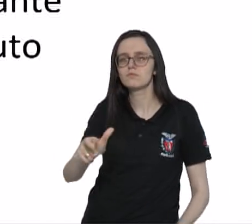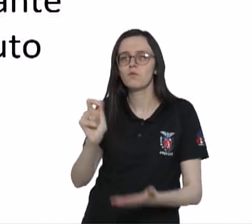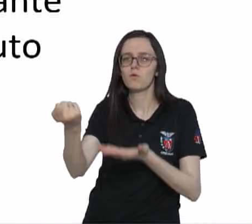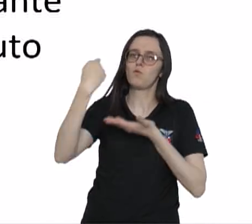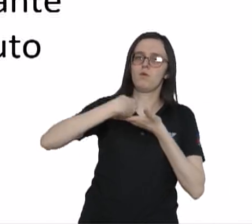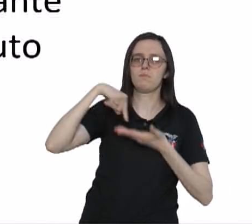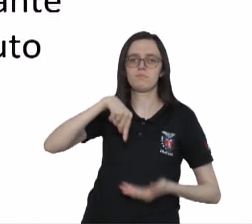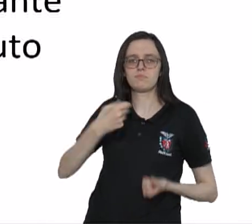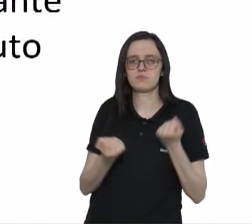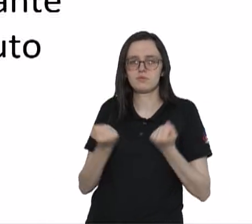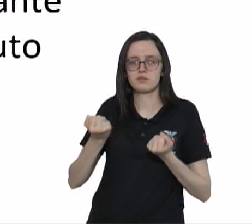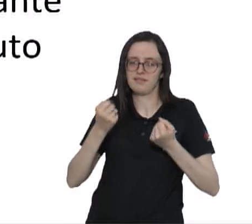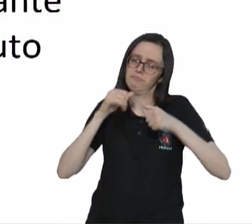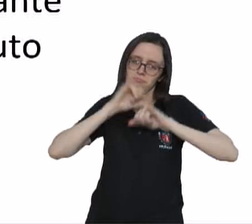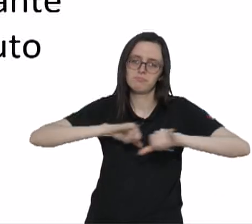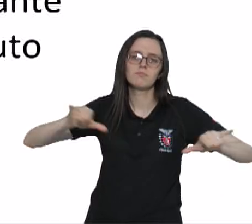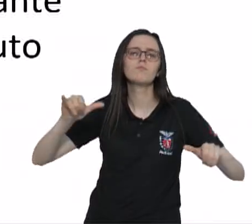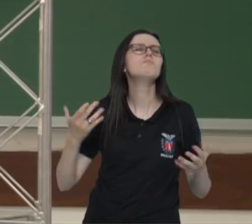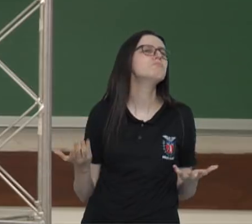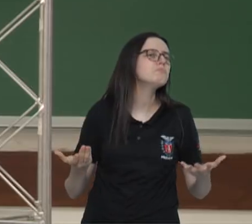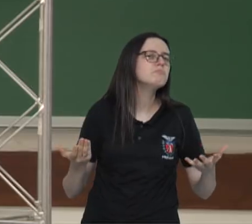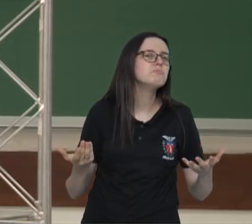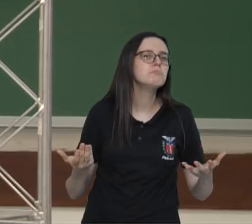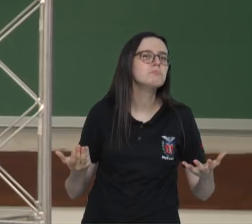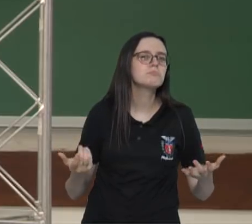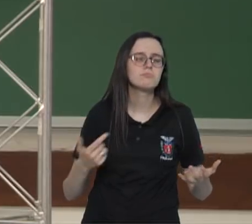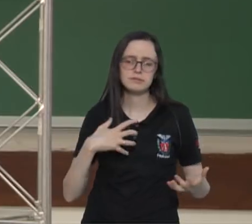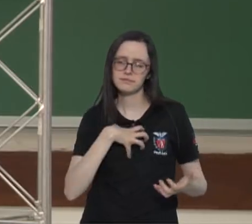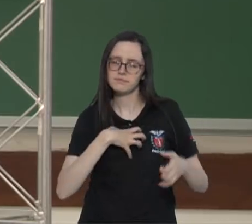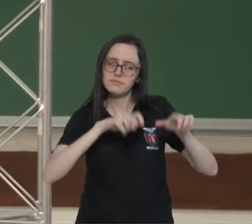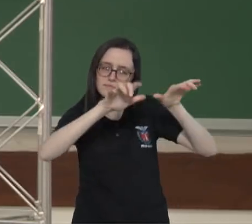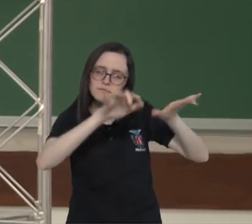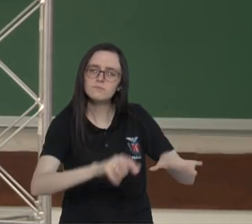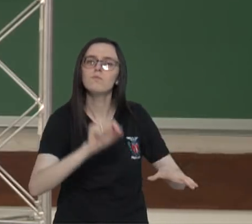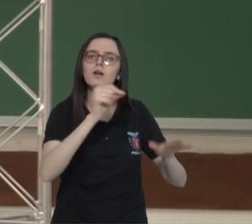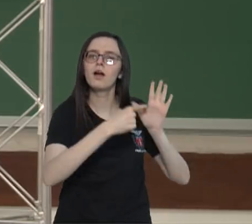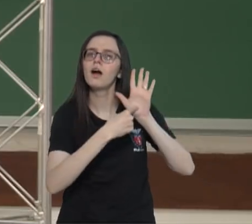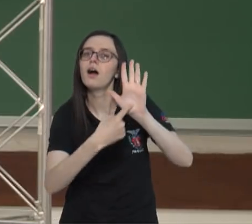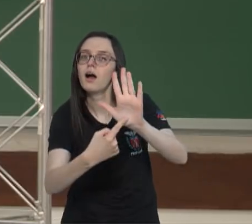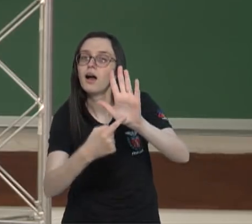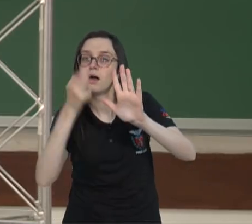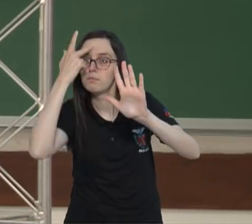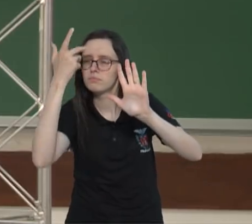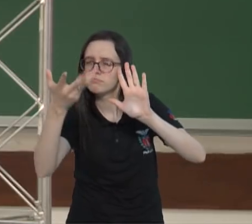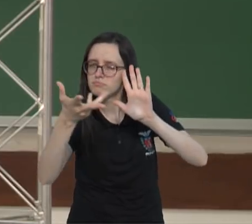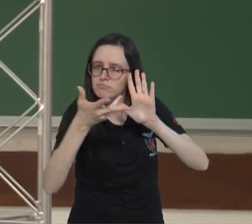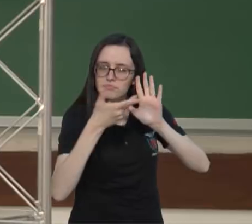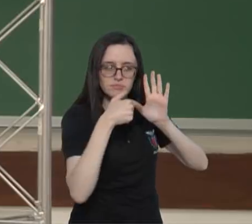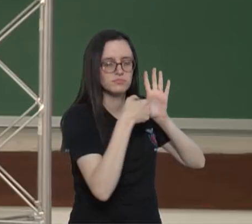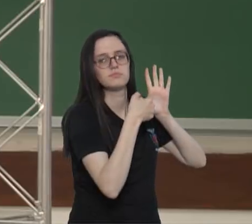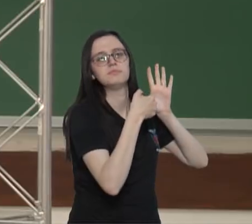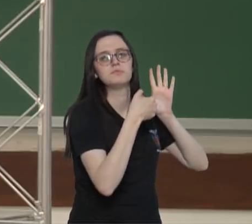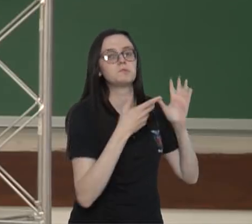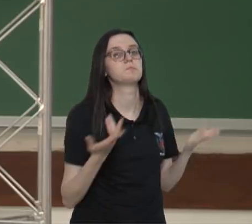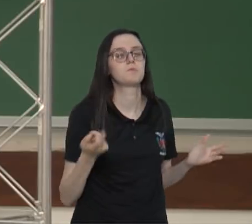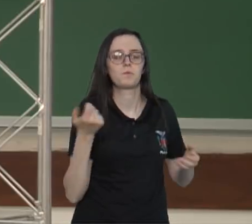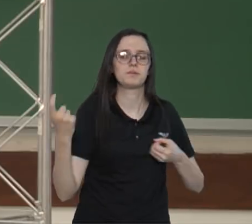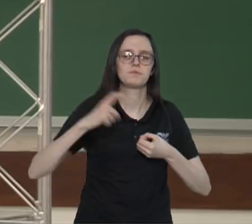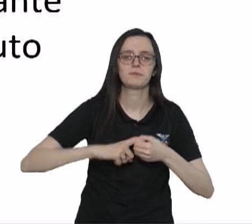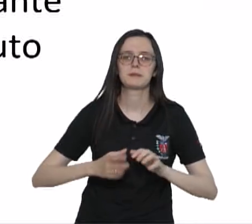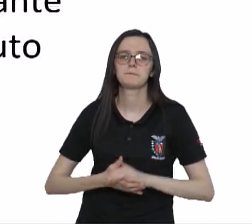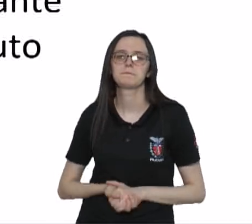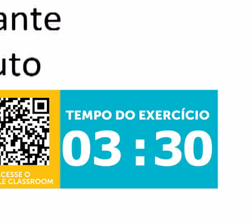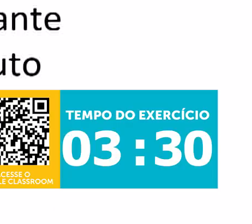comprar o produto anunciado? Ou seja, o que ele faz para que as pessoas se interessem pela caminhonete? Já